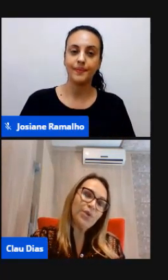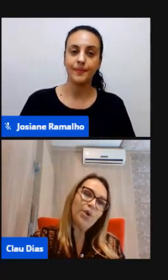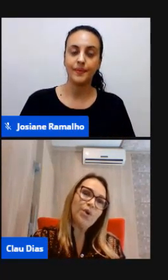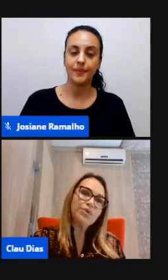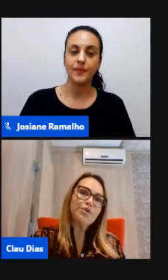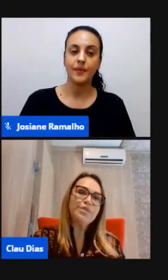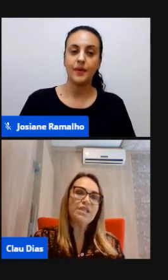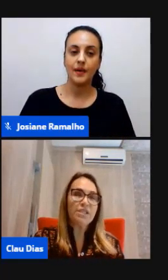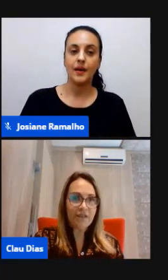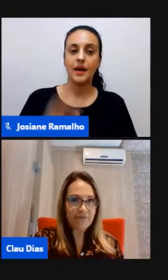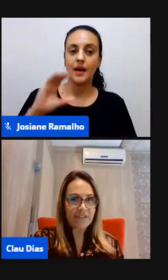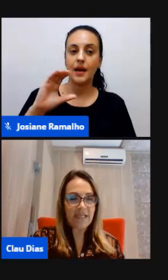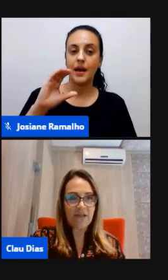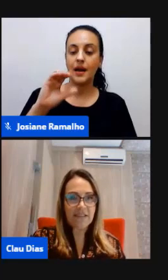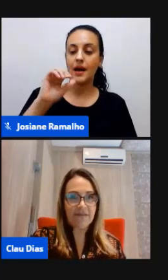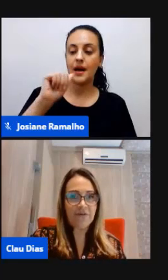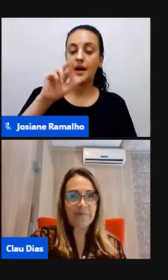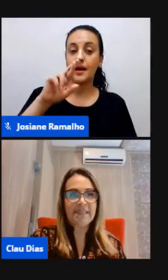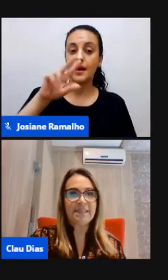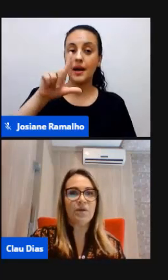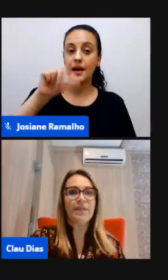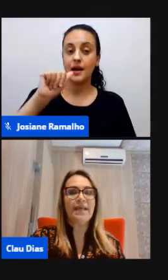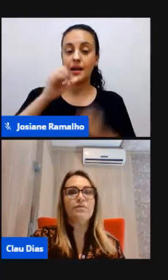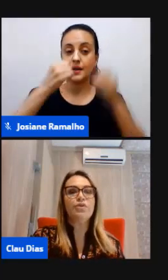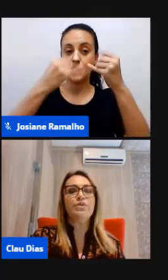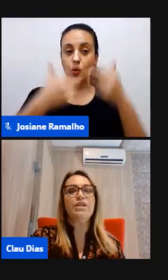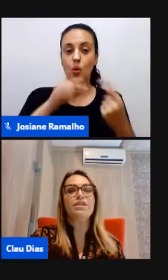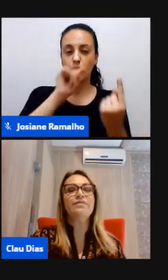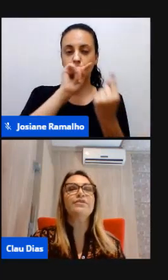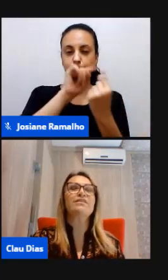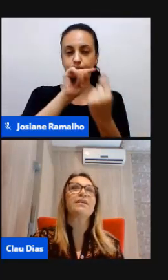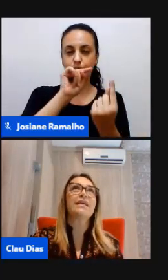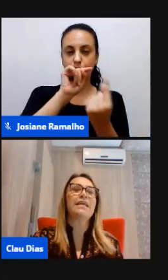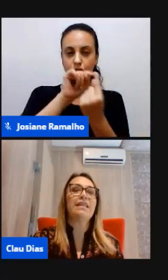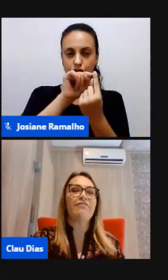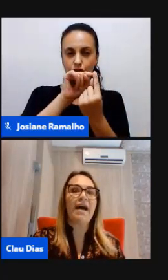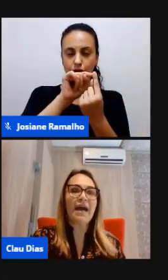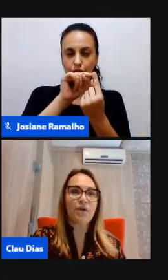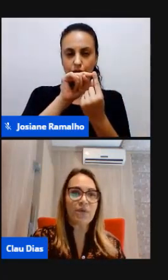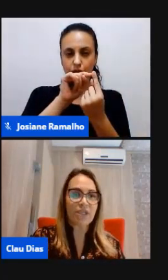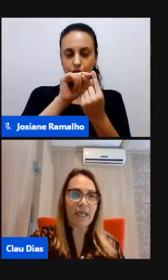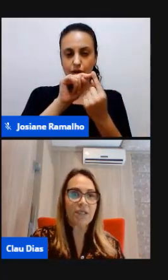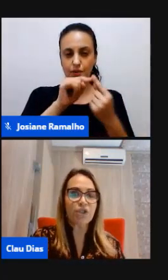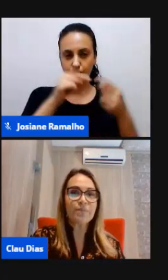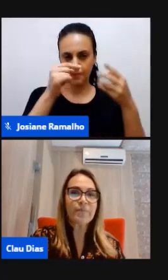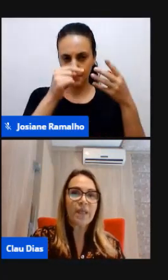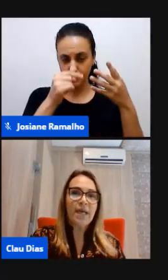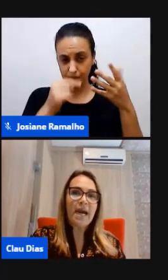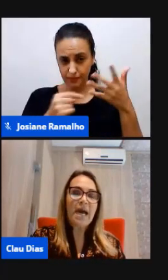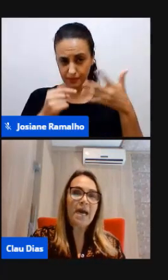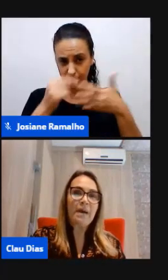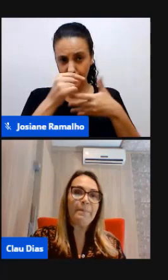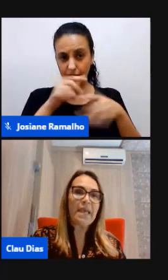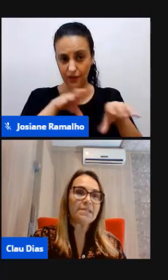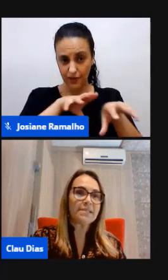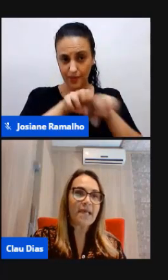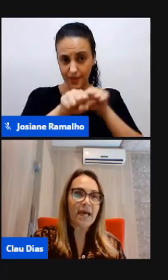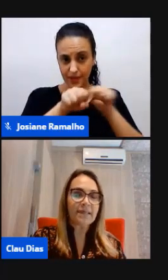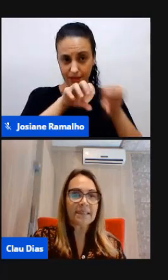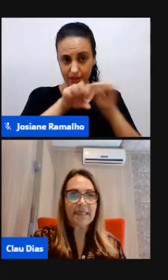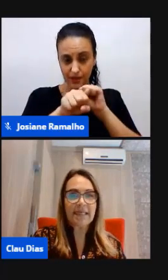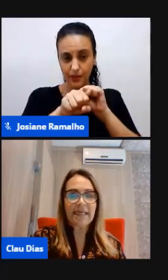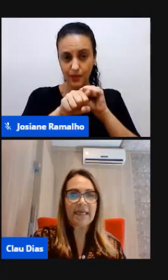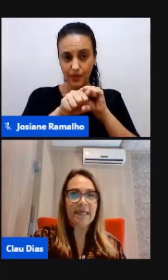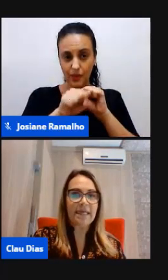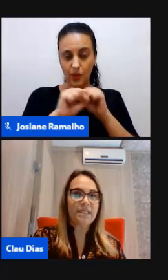Carla citou os objetivos da nossa formação, né? Os objetivos que levaram a gente a